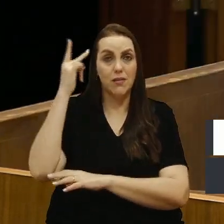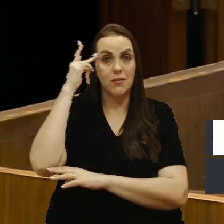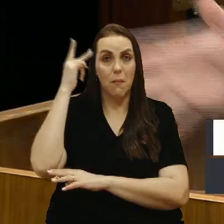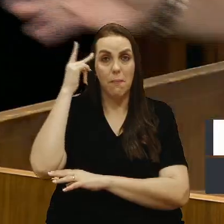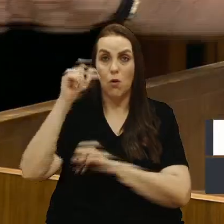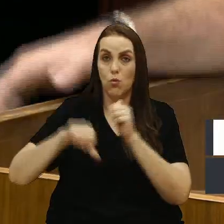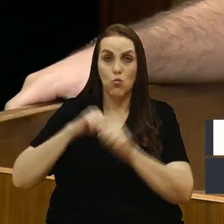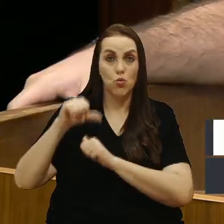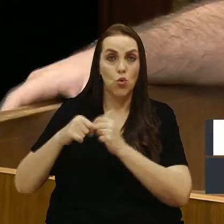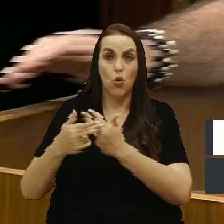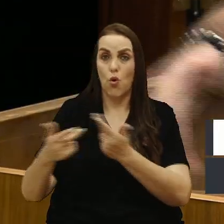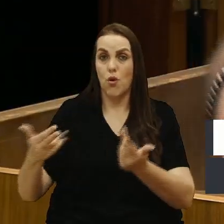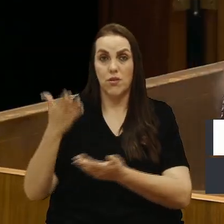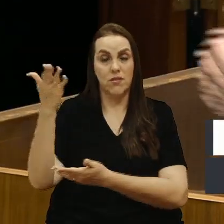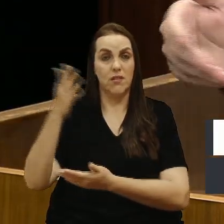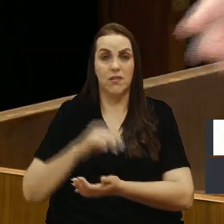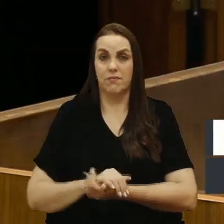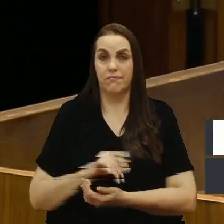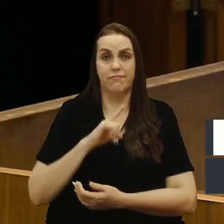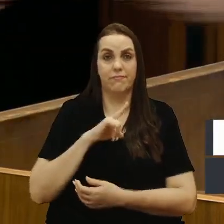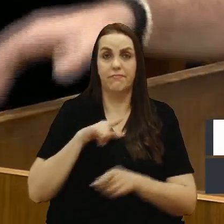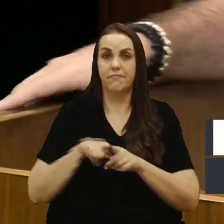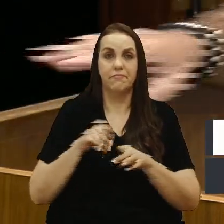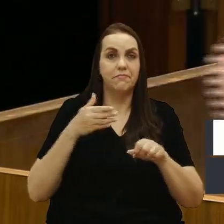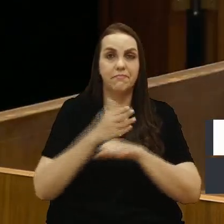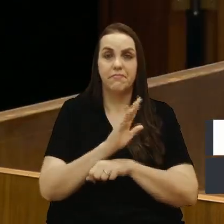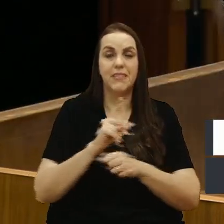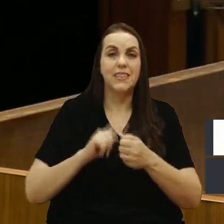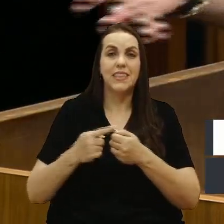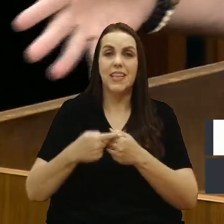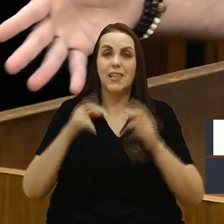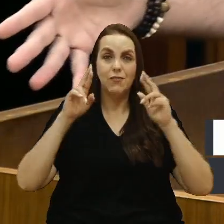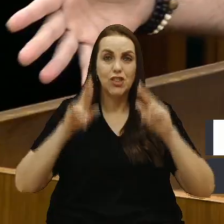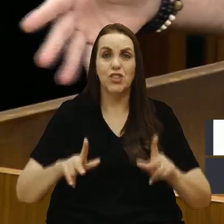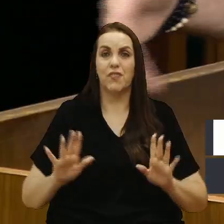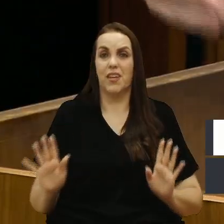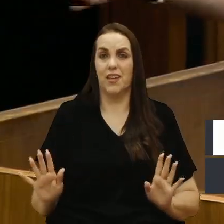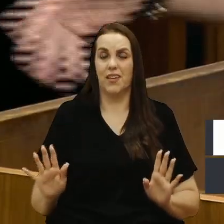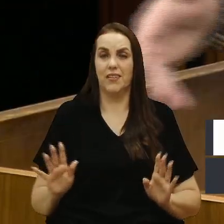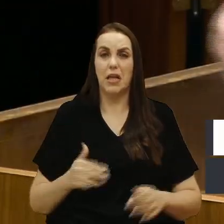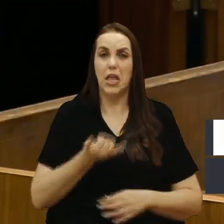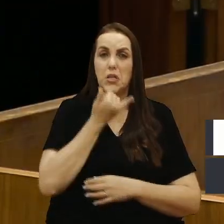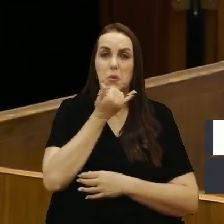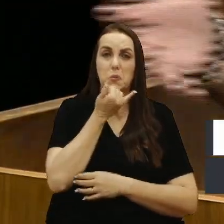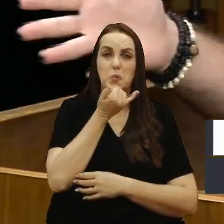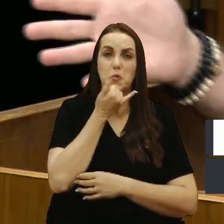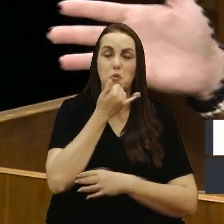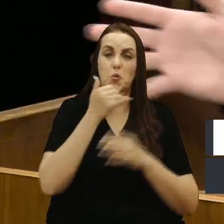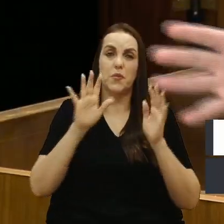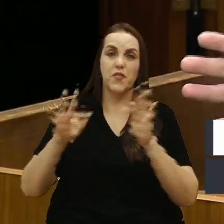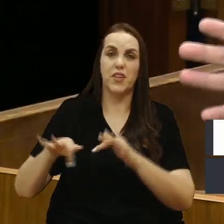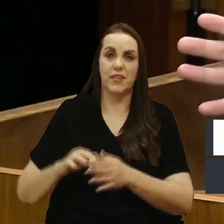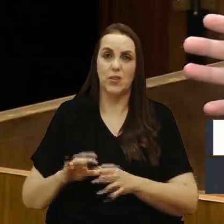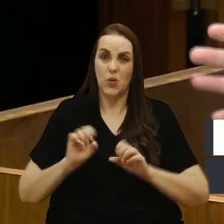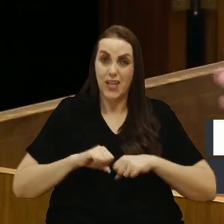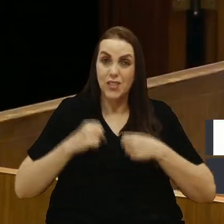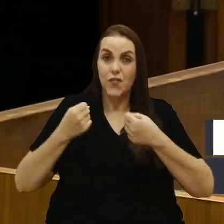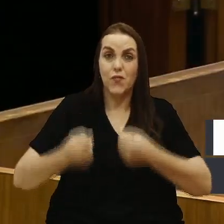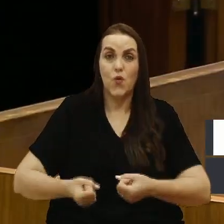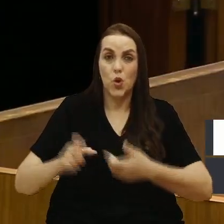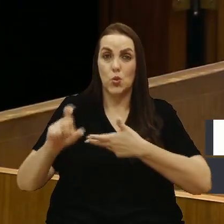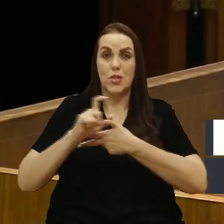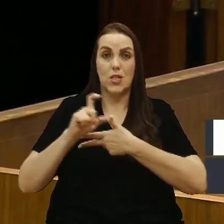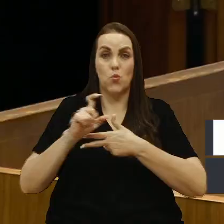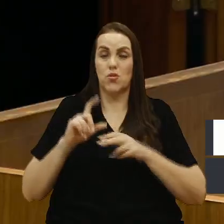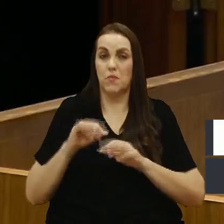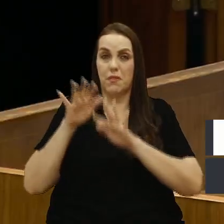coisa. Aprova isso aqui que a cidade vai ser outra, aí acaba essa desculpa. Então não tem o empenho do executivo para acabar esse negócio.